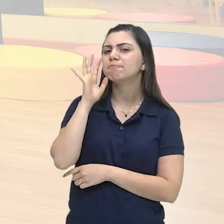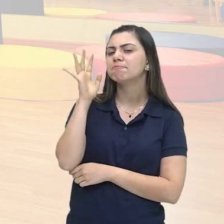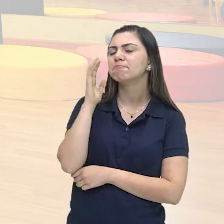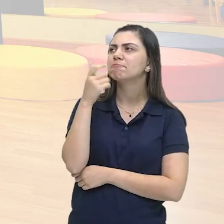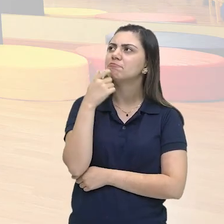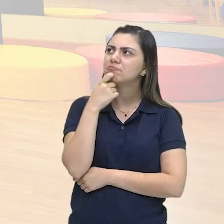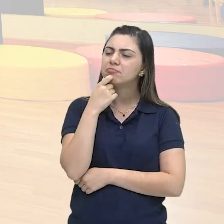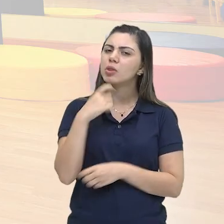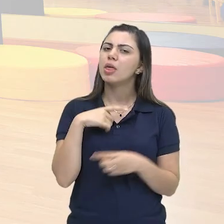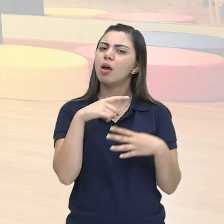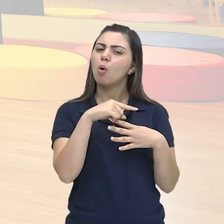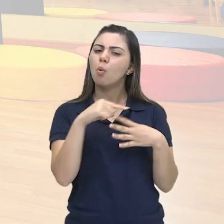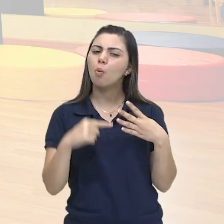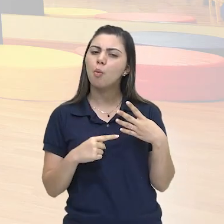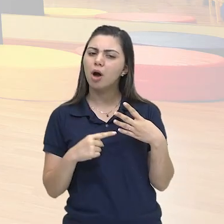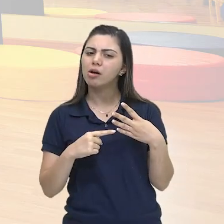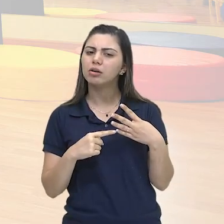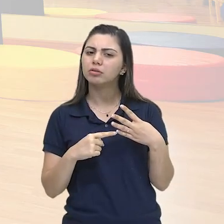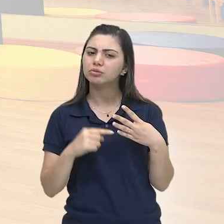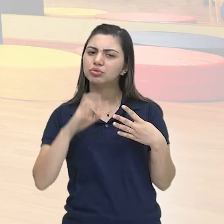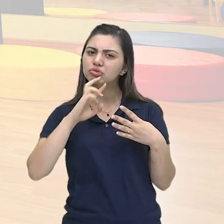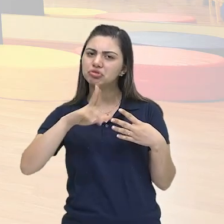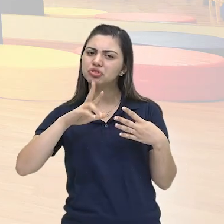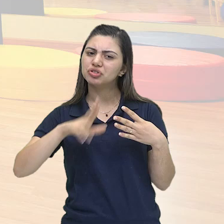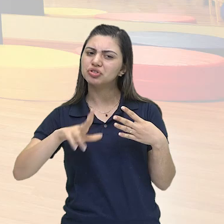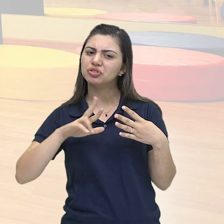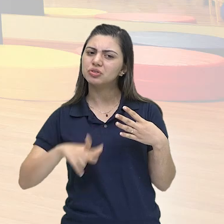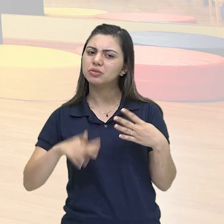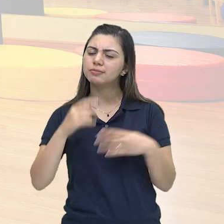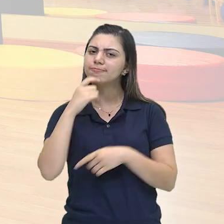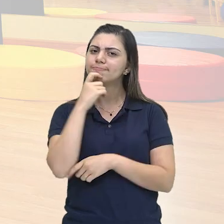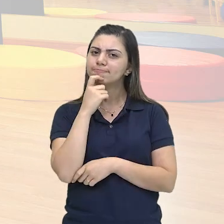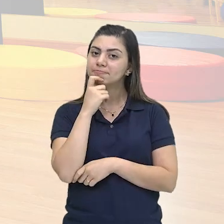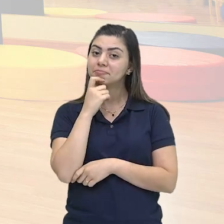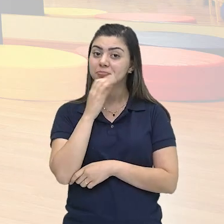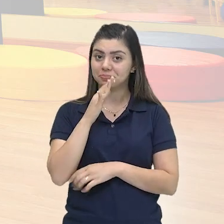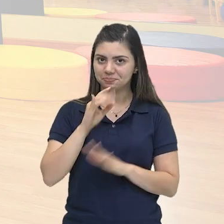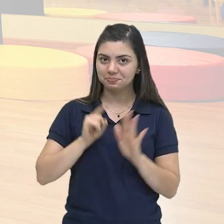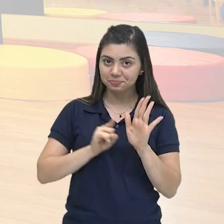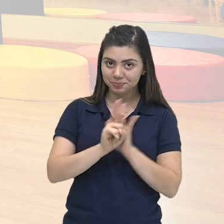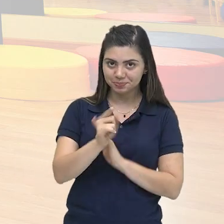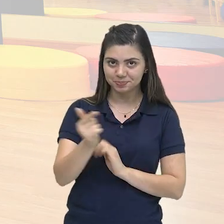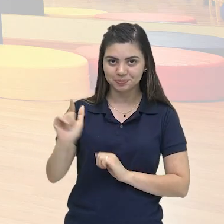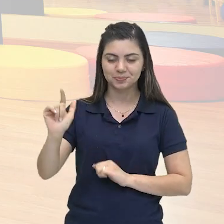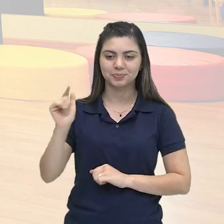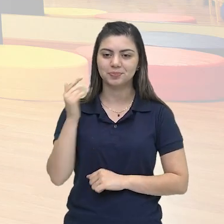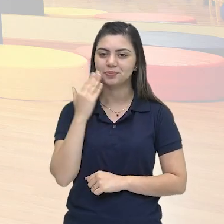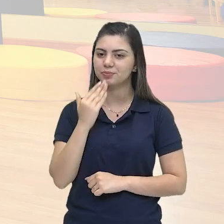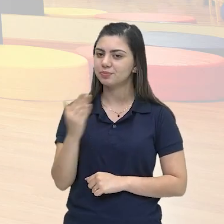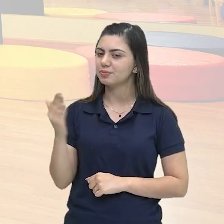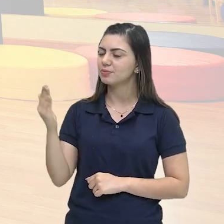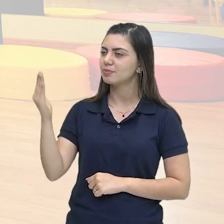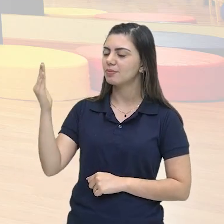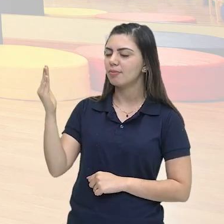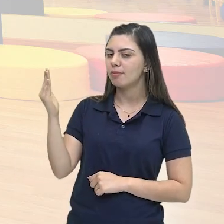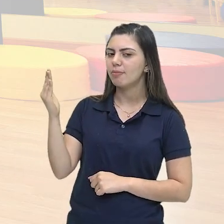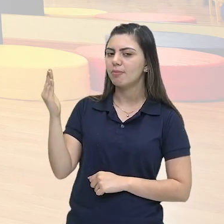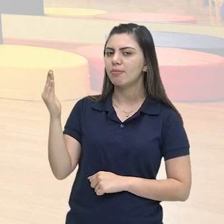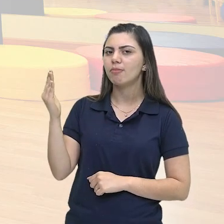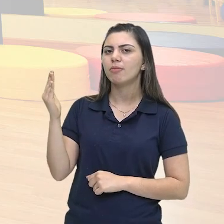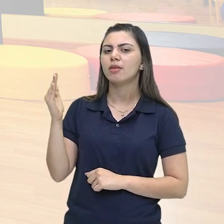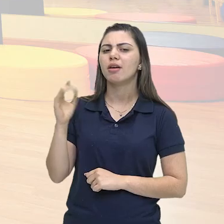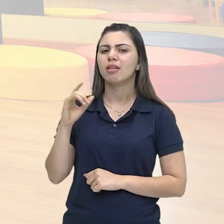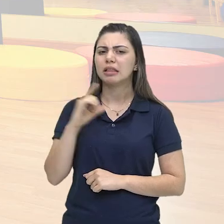são essas? Tem 4 aqui, hein? E elas são diferentes uma da outra. Próxima pergunta, o que elas têm